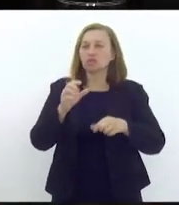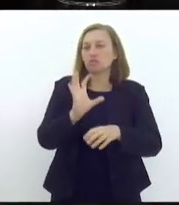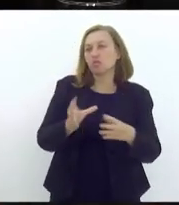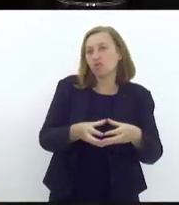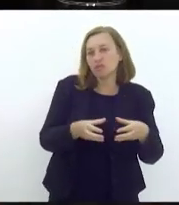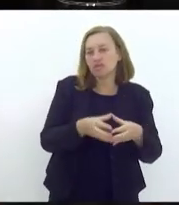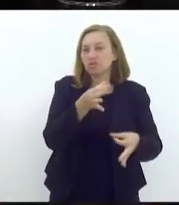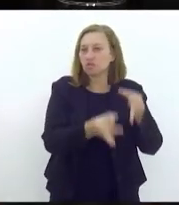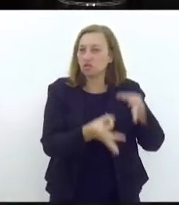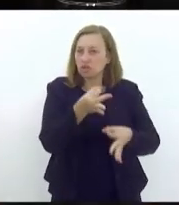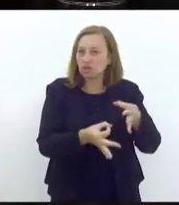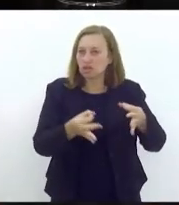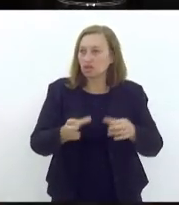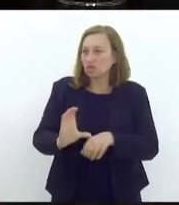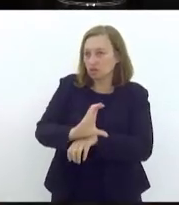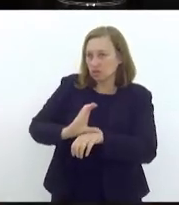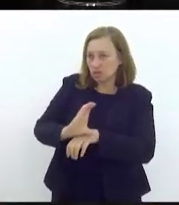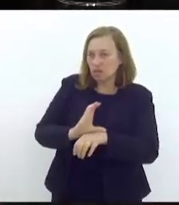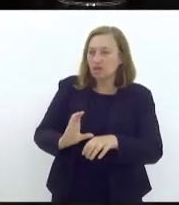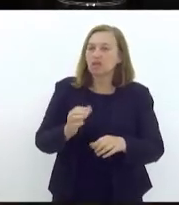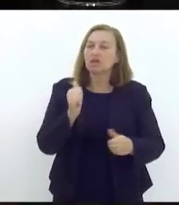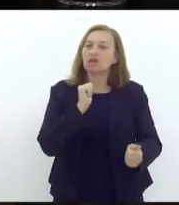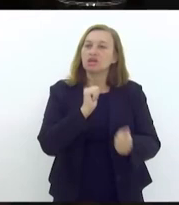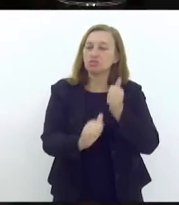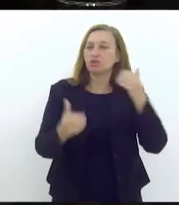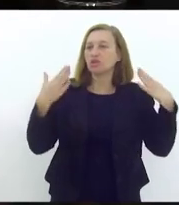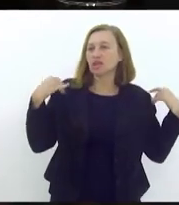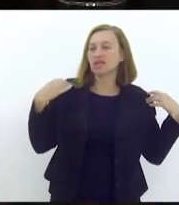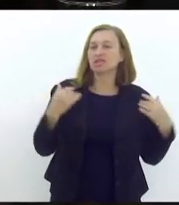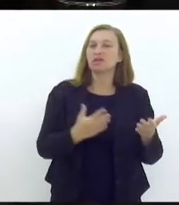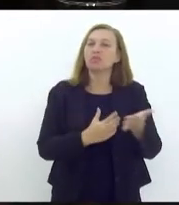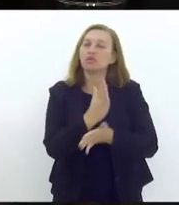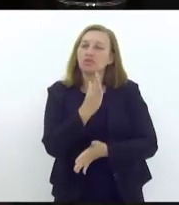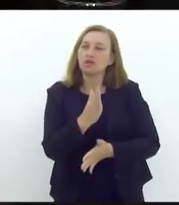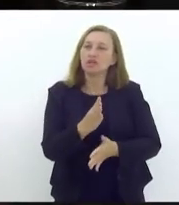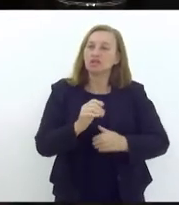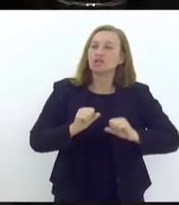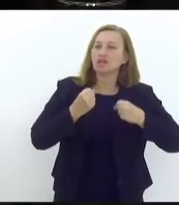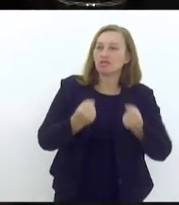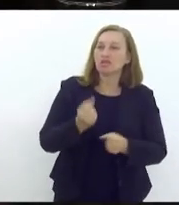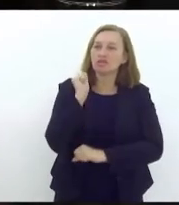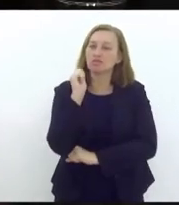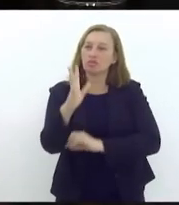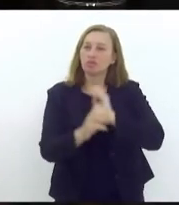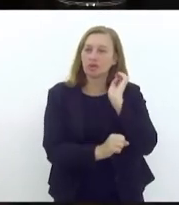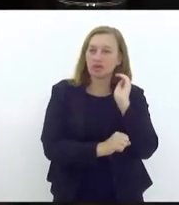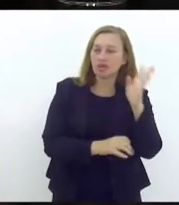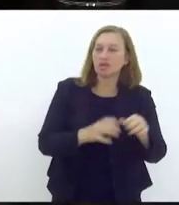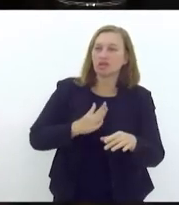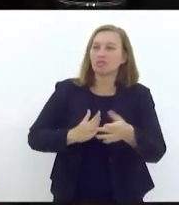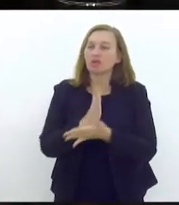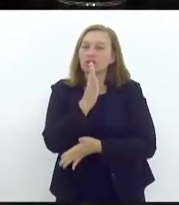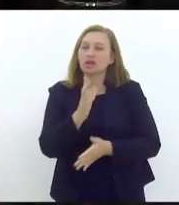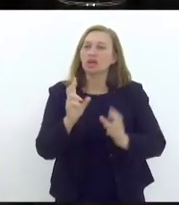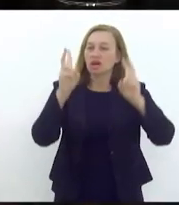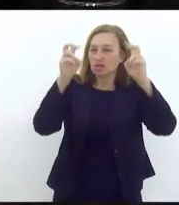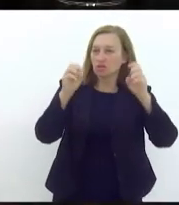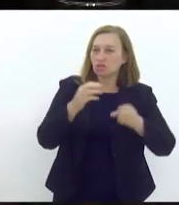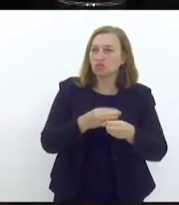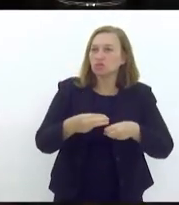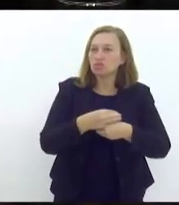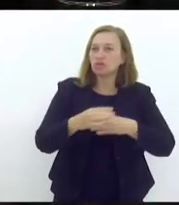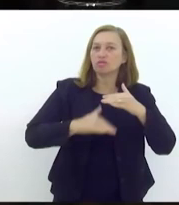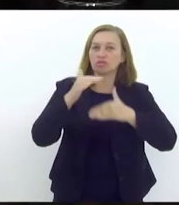de Justiça pela constitucionalidade de esporte e lazer favorável defesa do meio ambiente favorável assuntos municipais e desenvolvimento